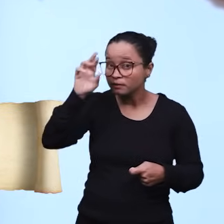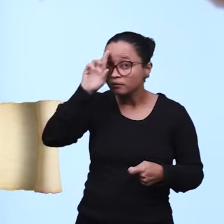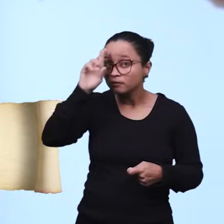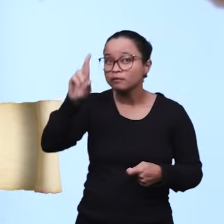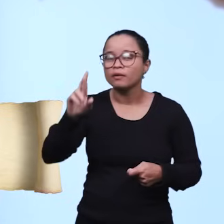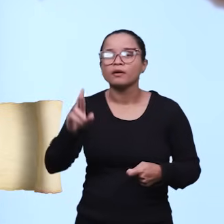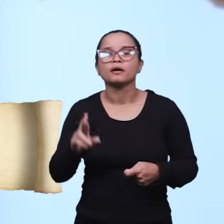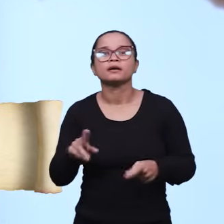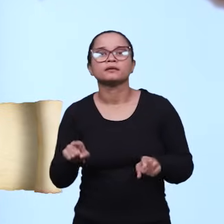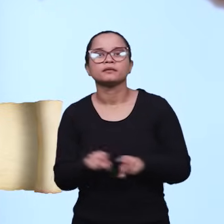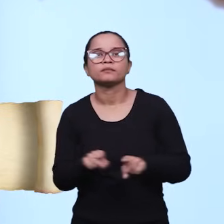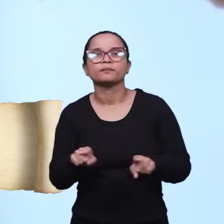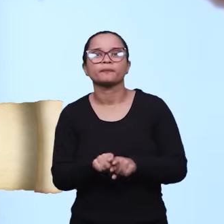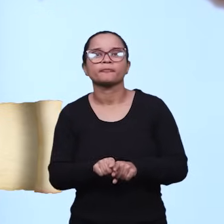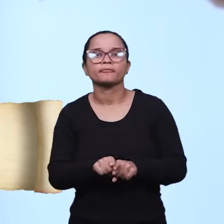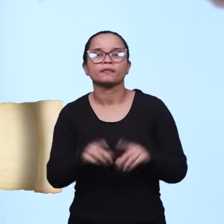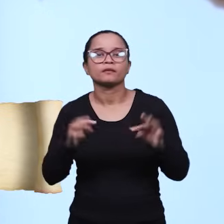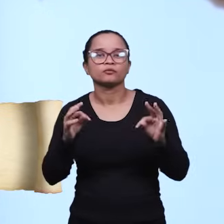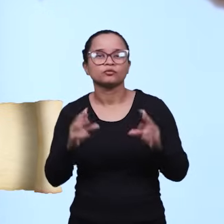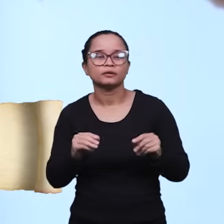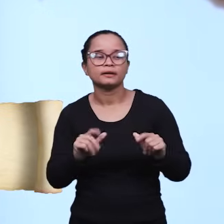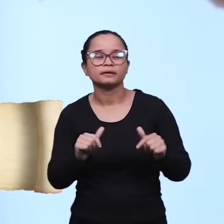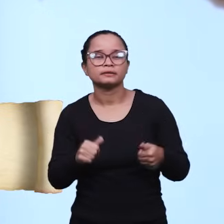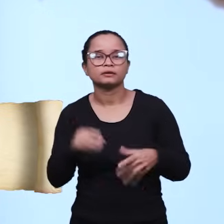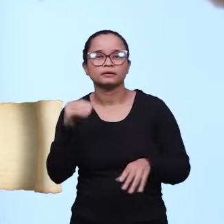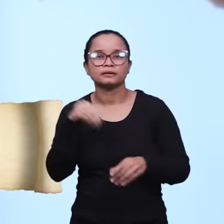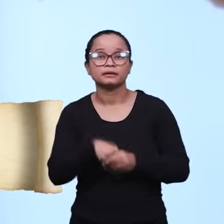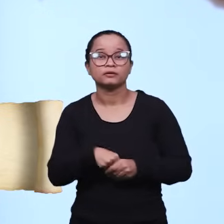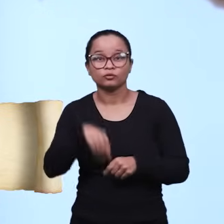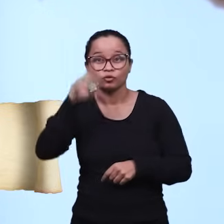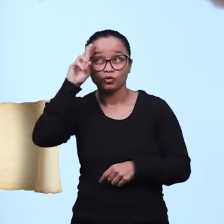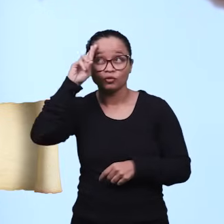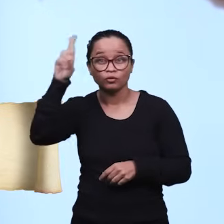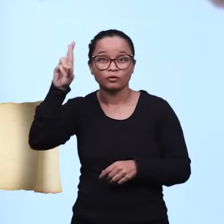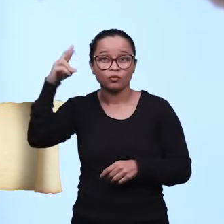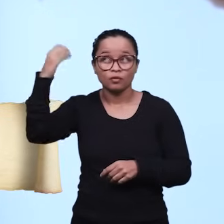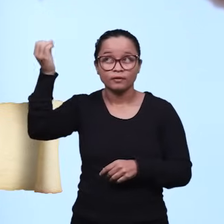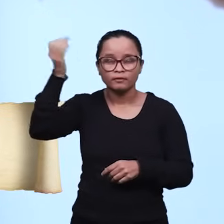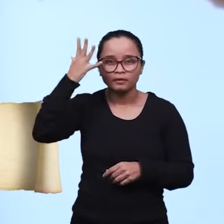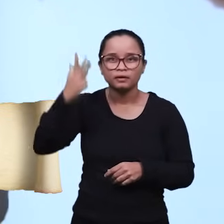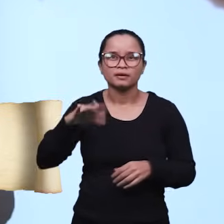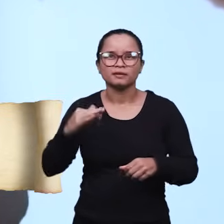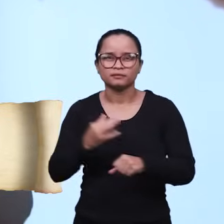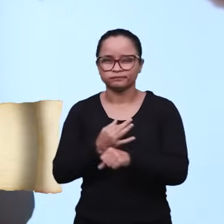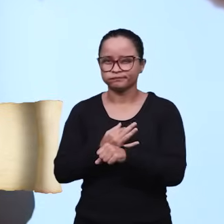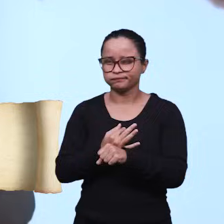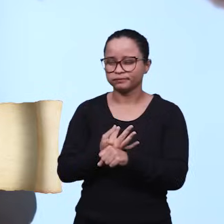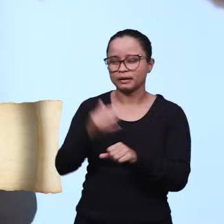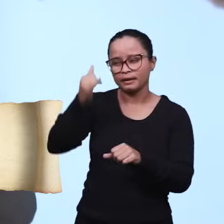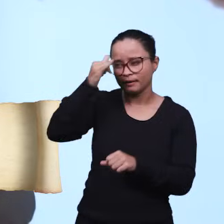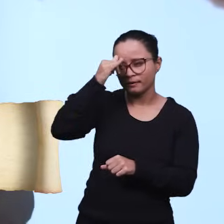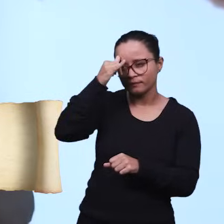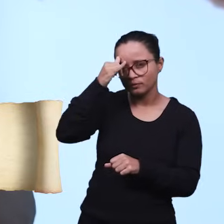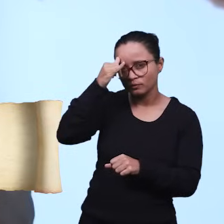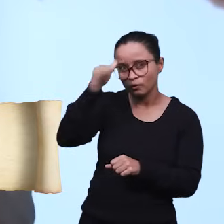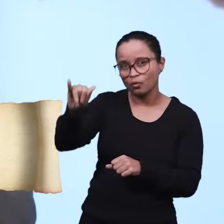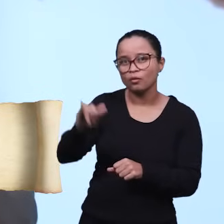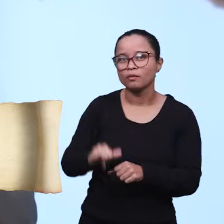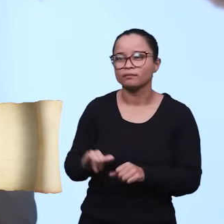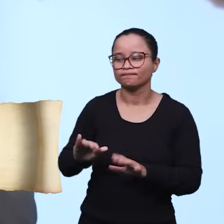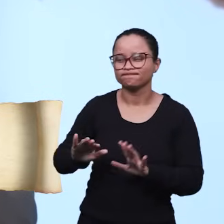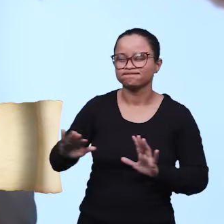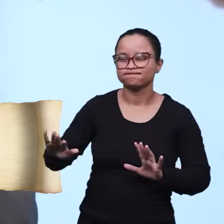fizermos fazer dentro daquilo que o Senhor orientar. Então ele suportou, ele evitou mexer com